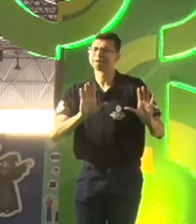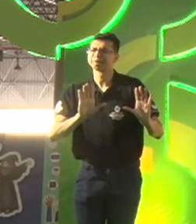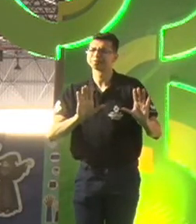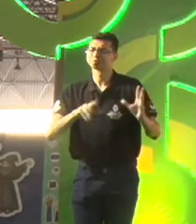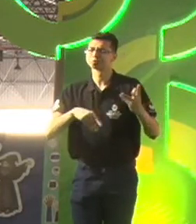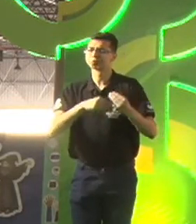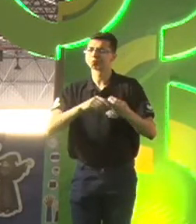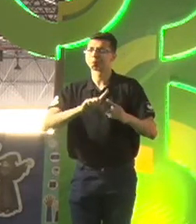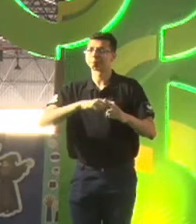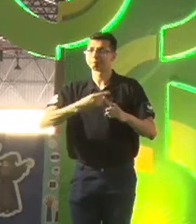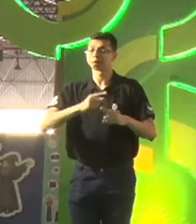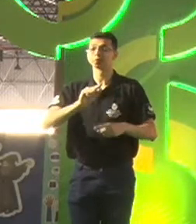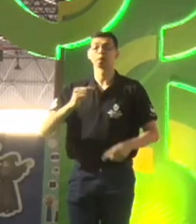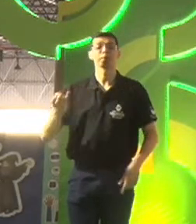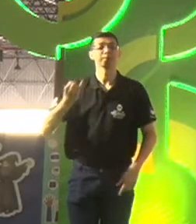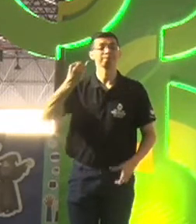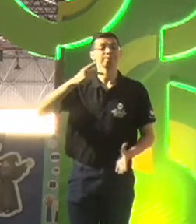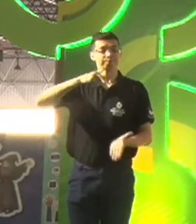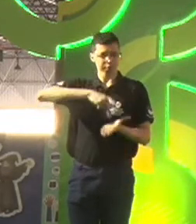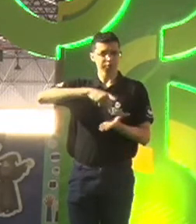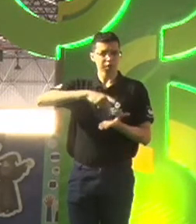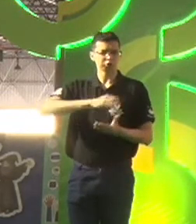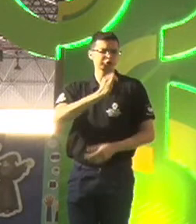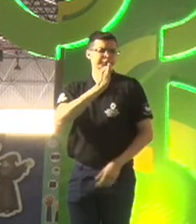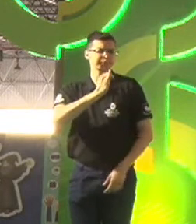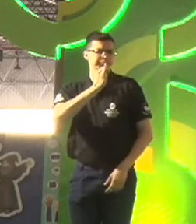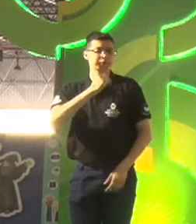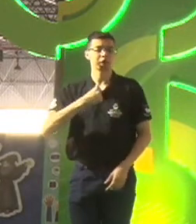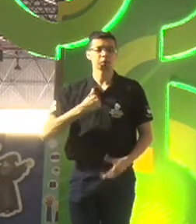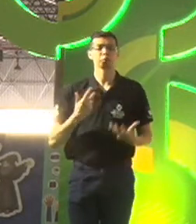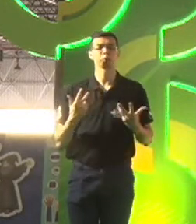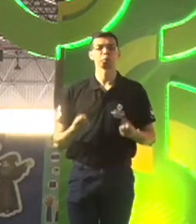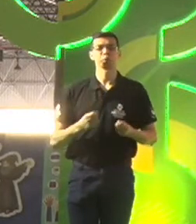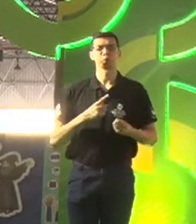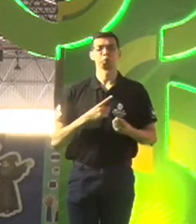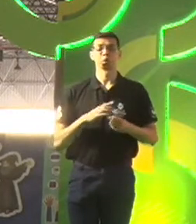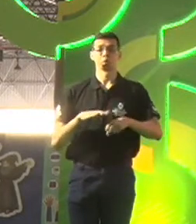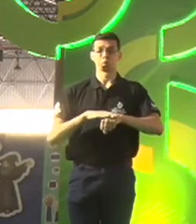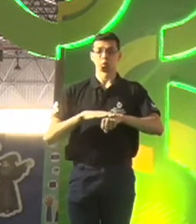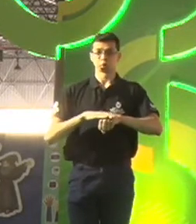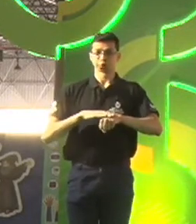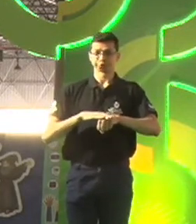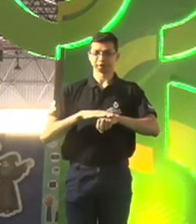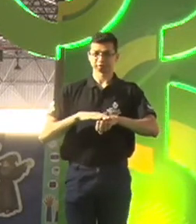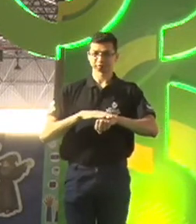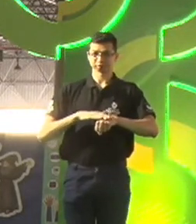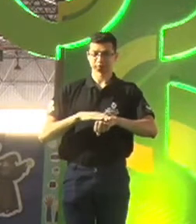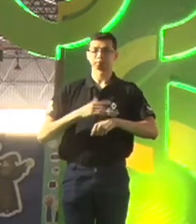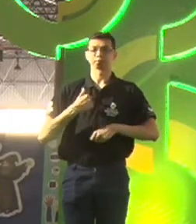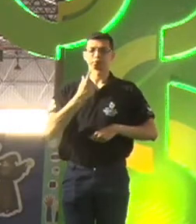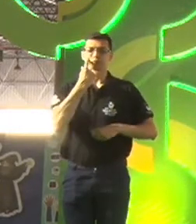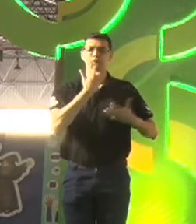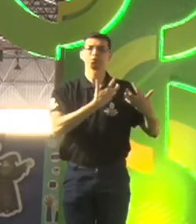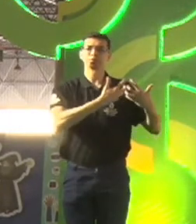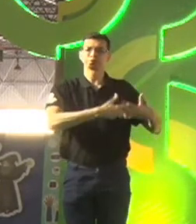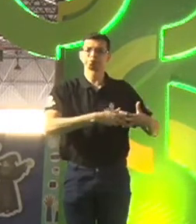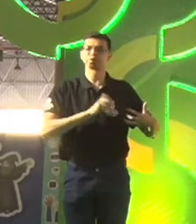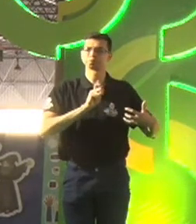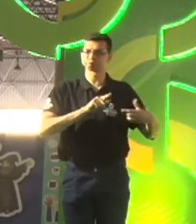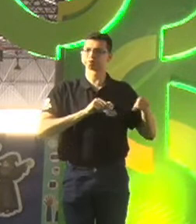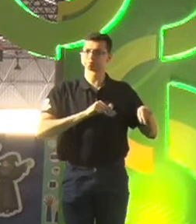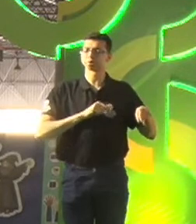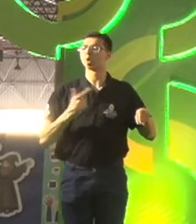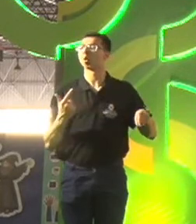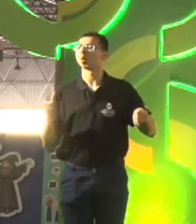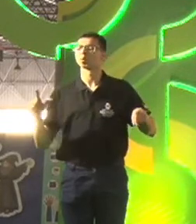o que é relevante é eu aceitar que de Duas conversas que eu tô tendo com uma coisa que é uma máquina e outra que não é eu só